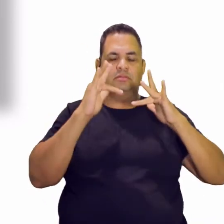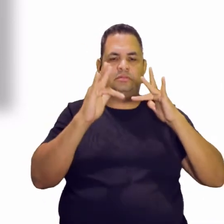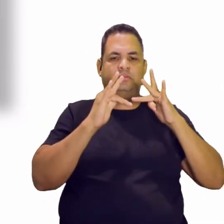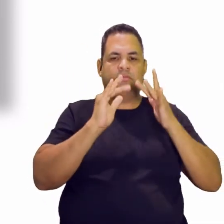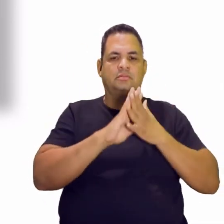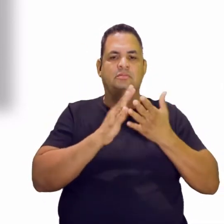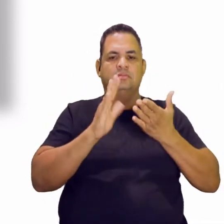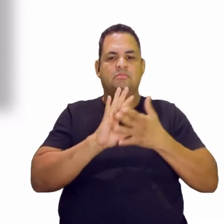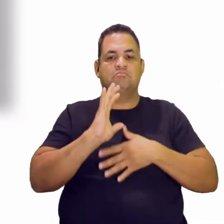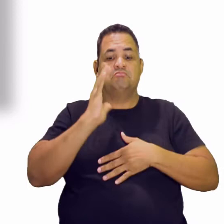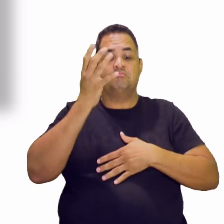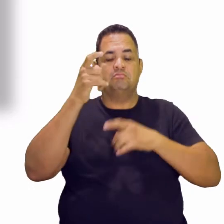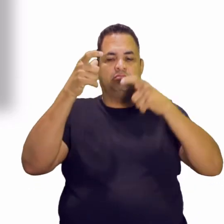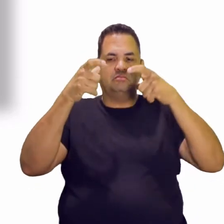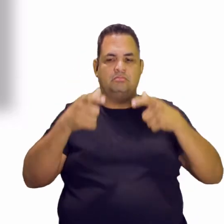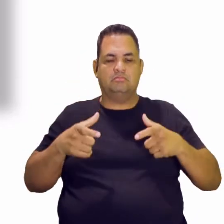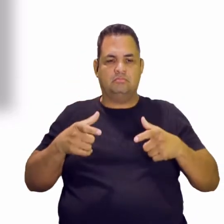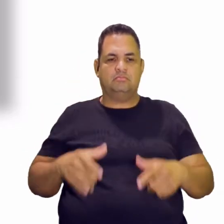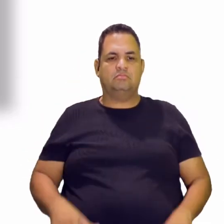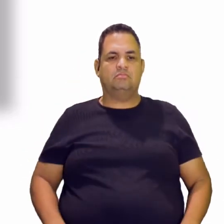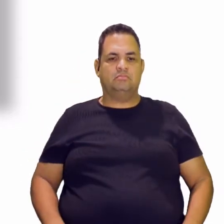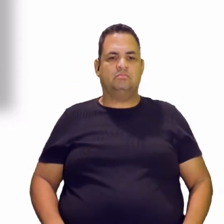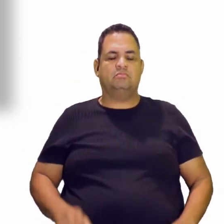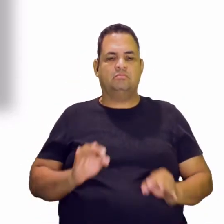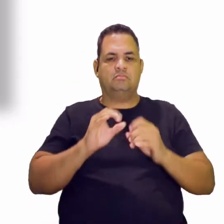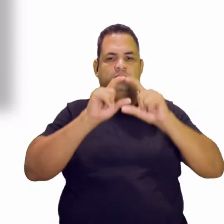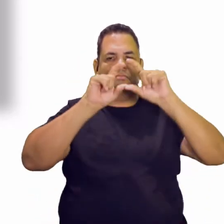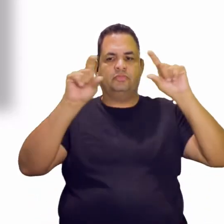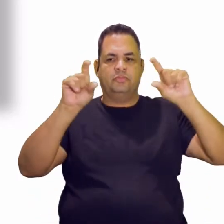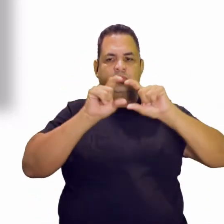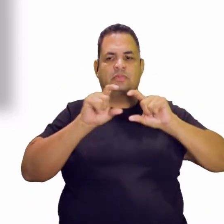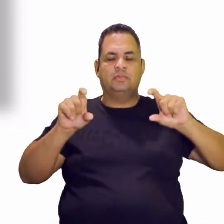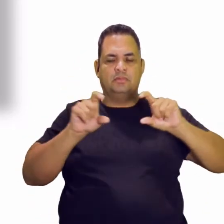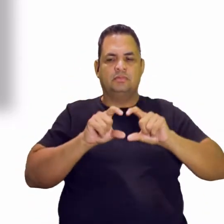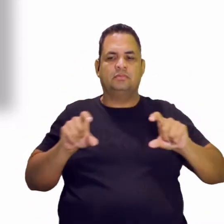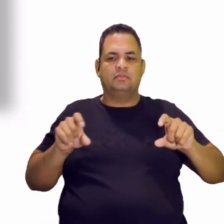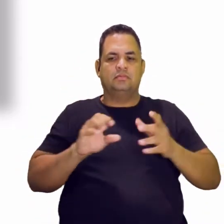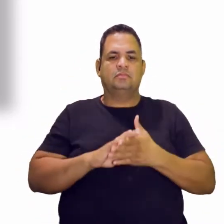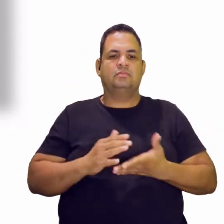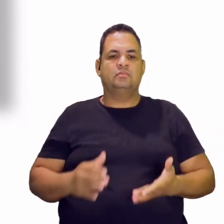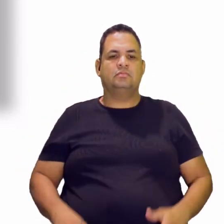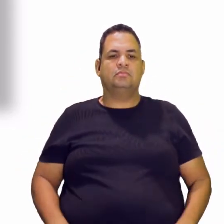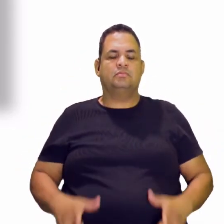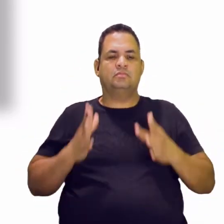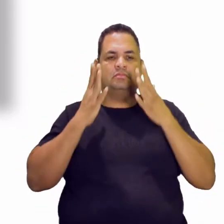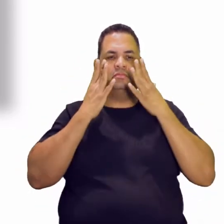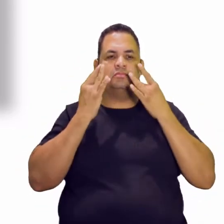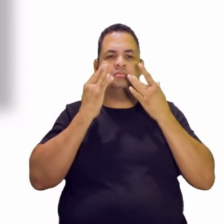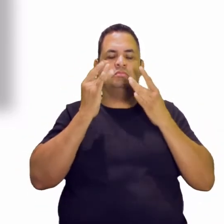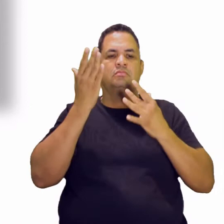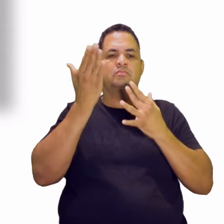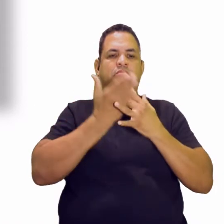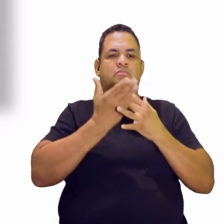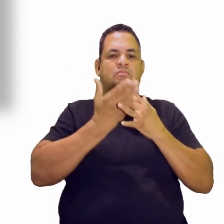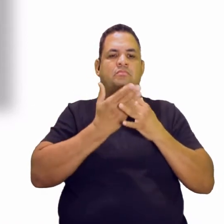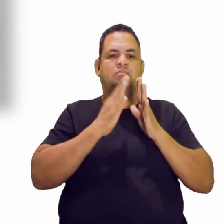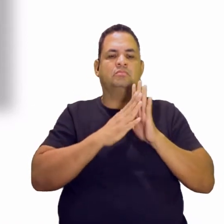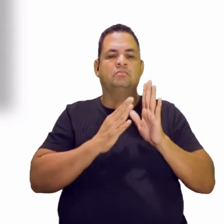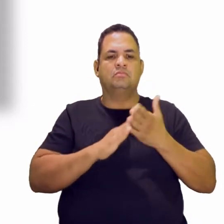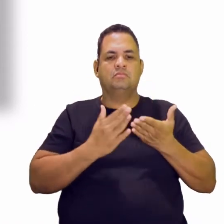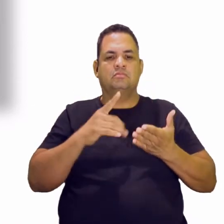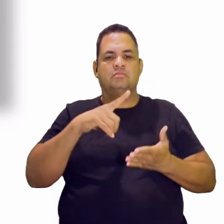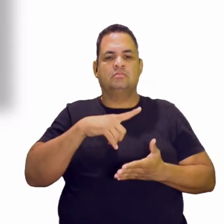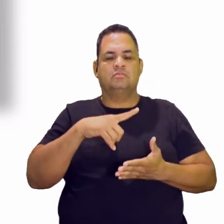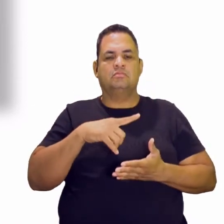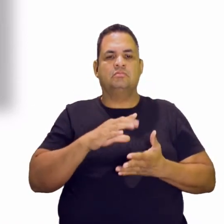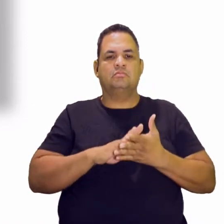de tempo e lugar, composição em versos. Então, o teatro barroco, que destacamos como